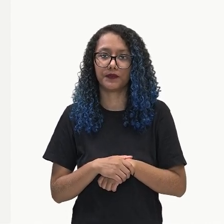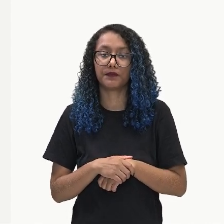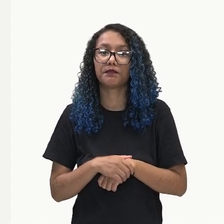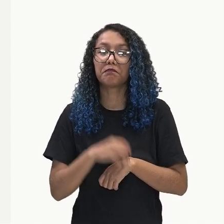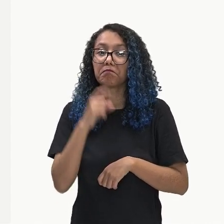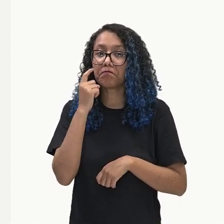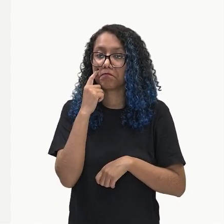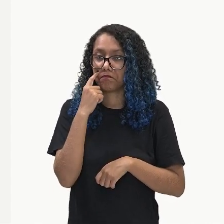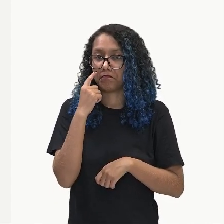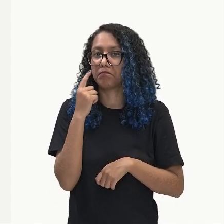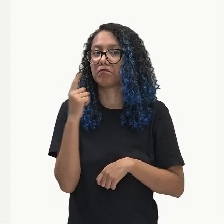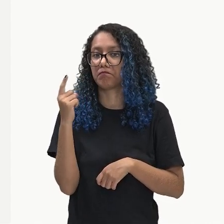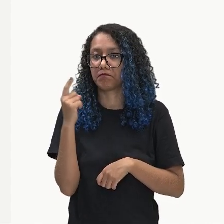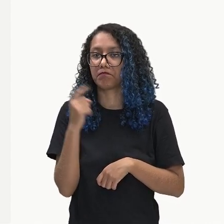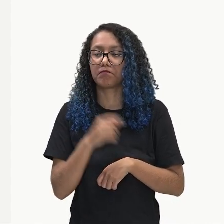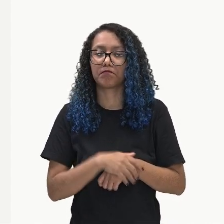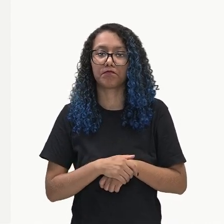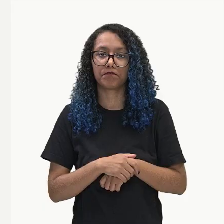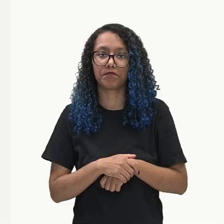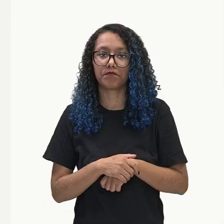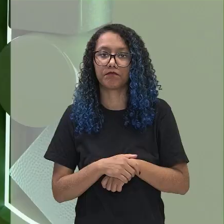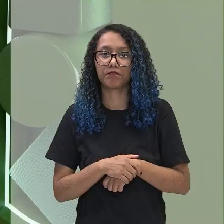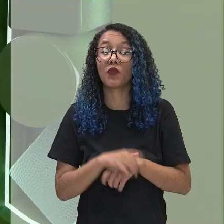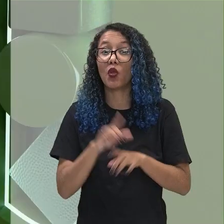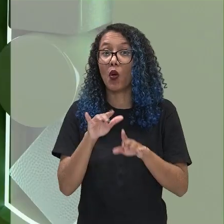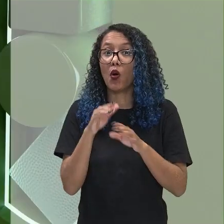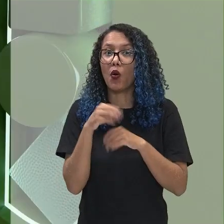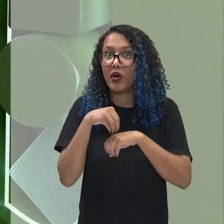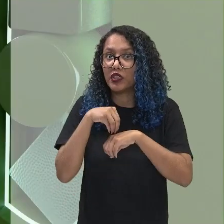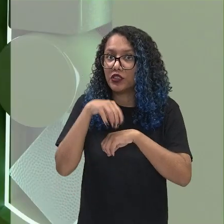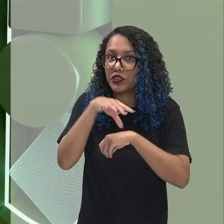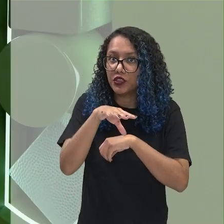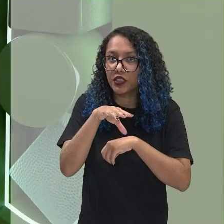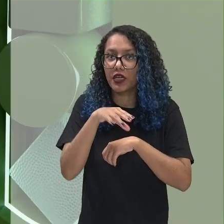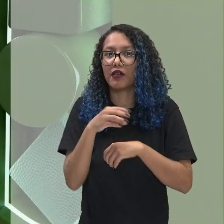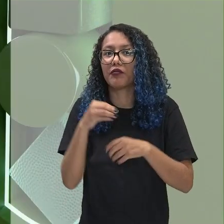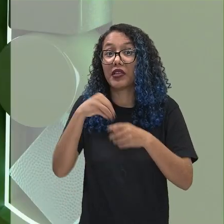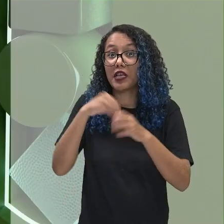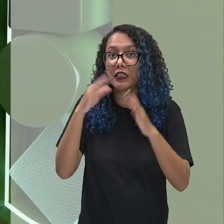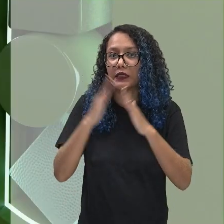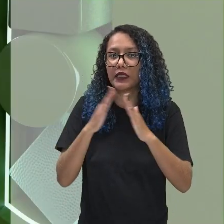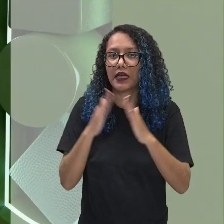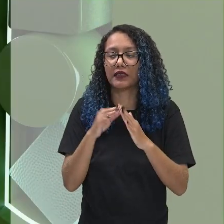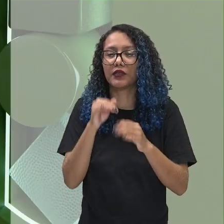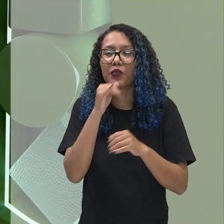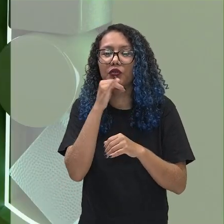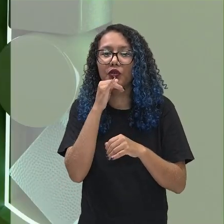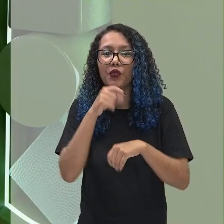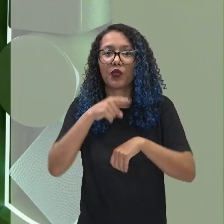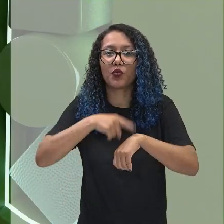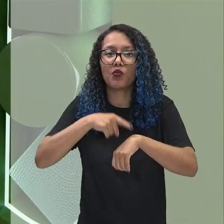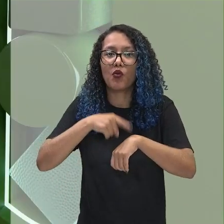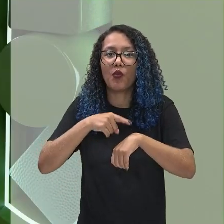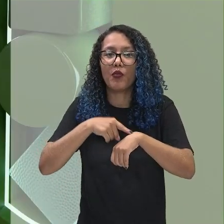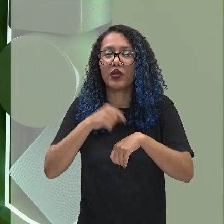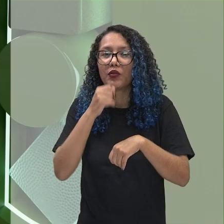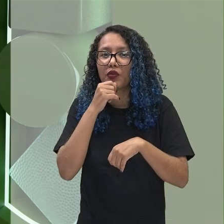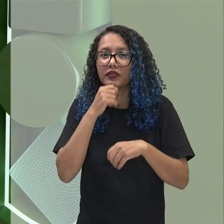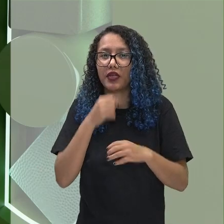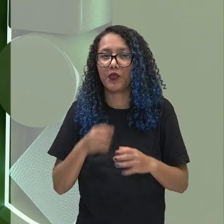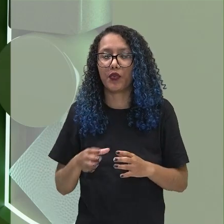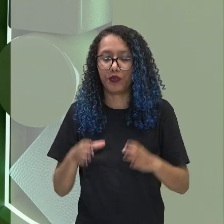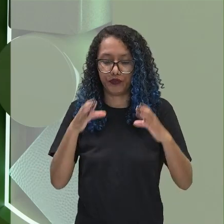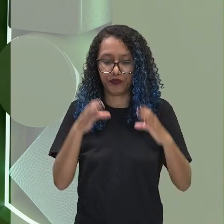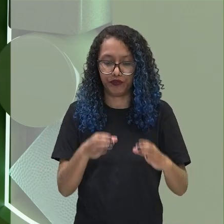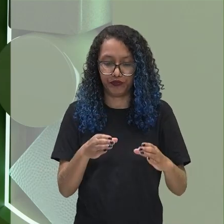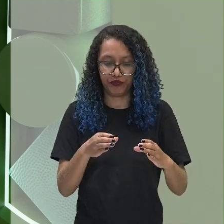informação para uso doméstico, a partir do momento que a sua panela, quando você